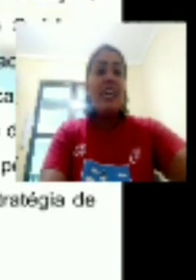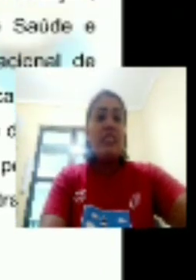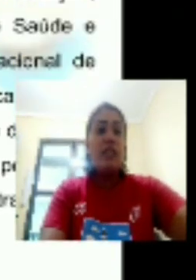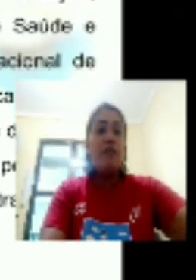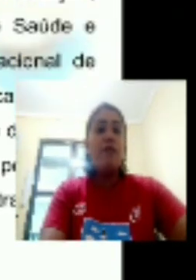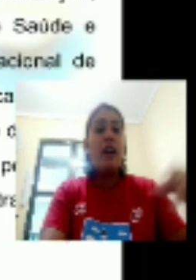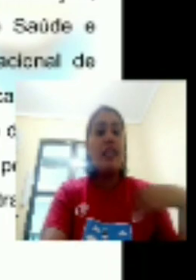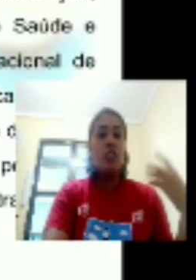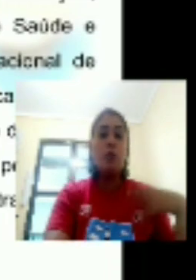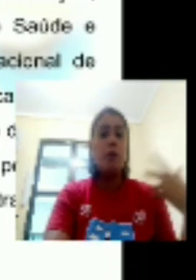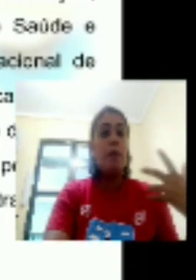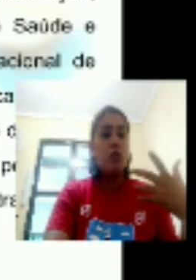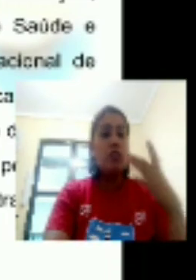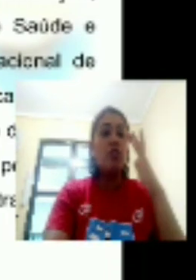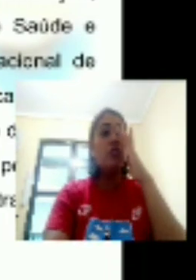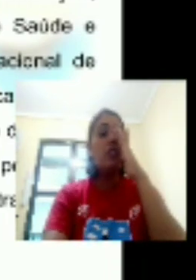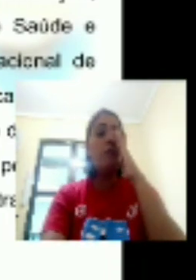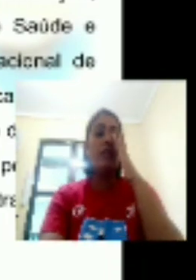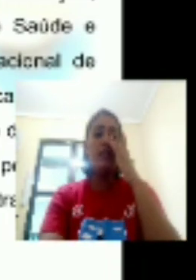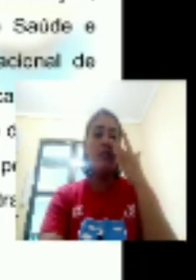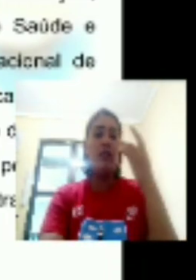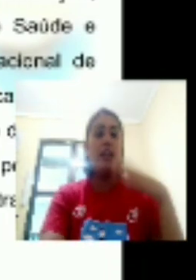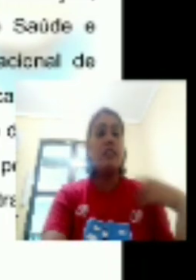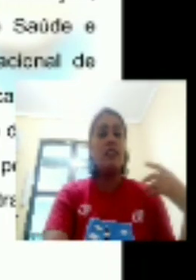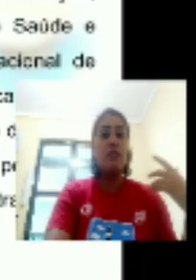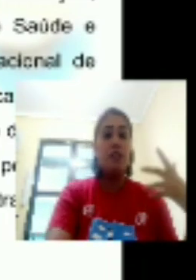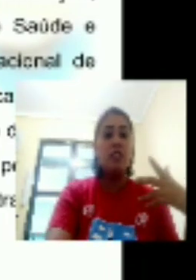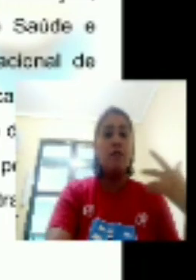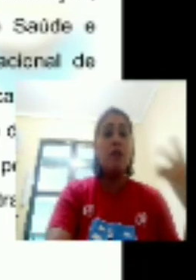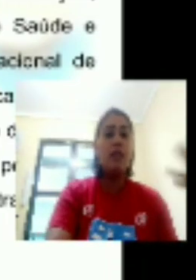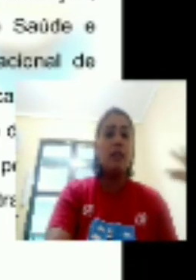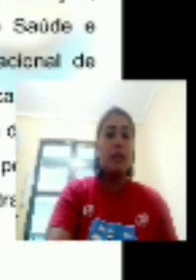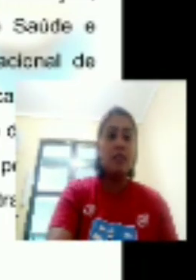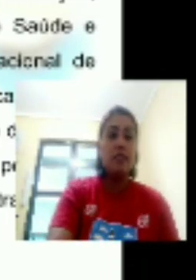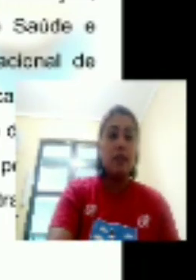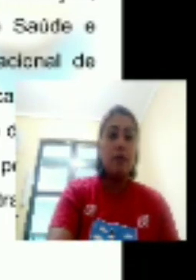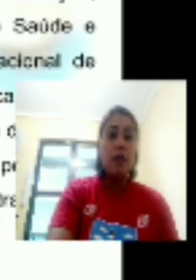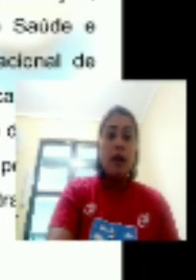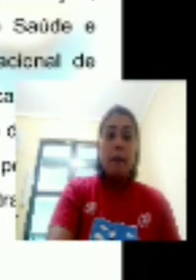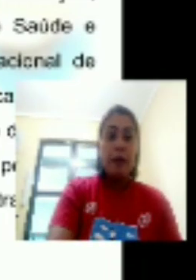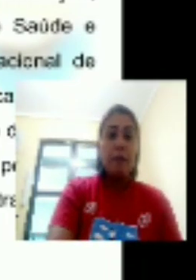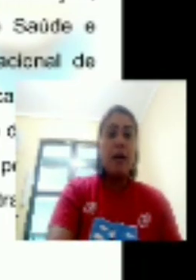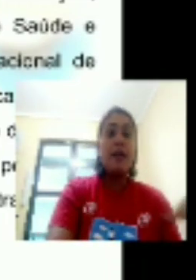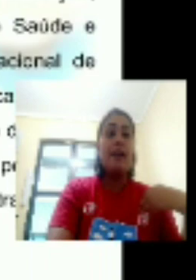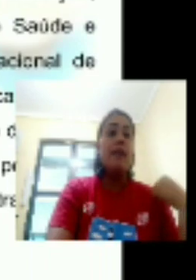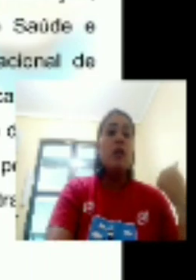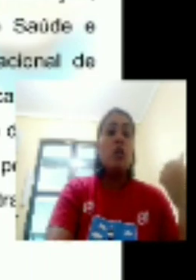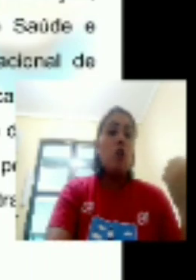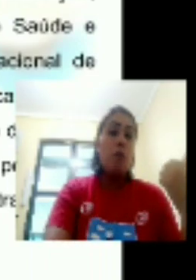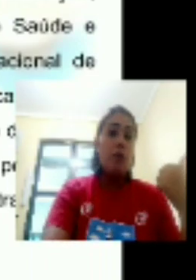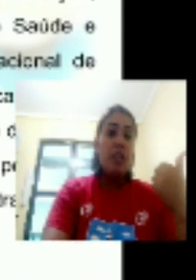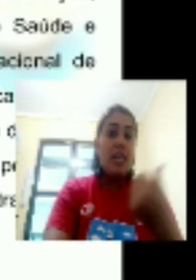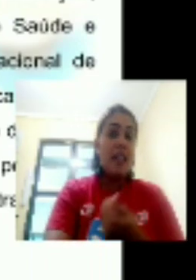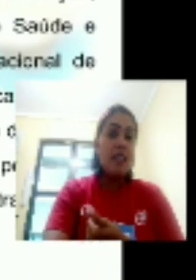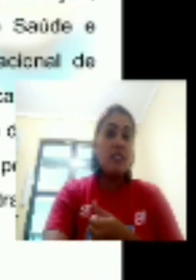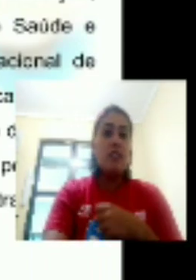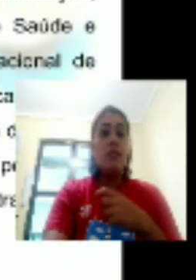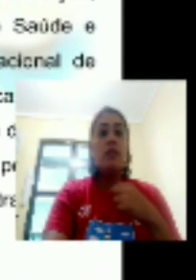E aí teve várias propostas de implantação da rede de serviço voltada para a atenção primária,